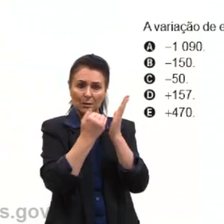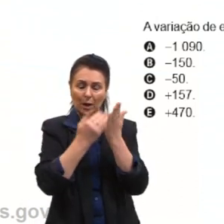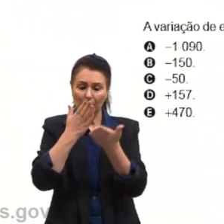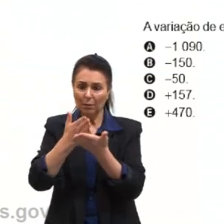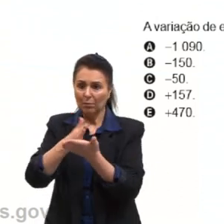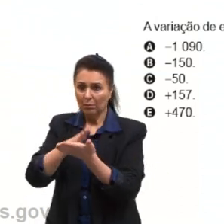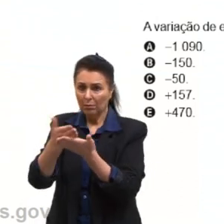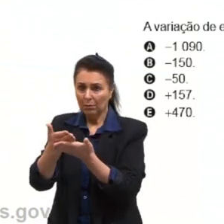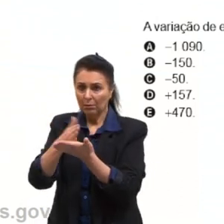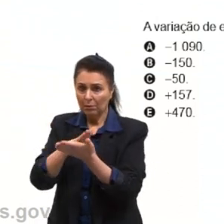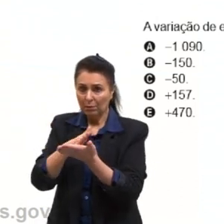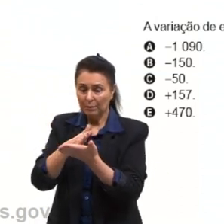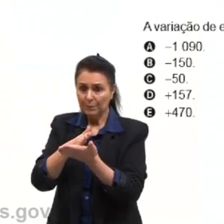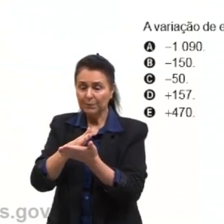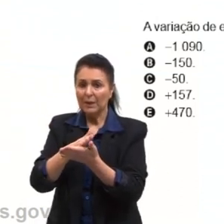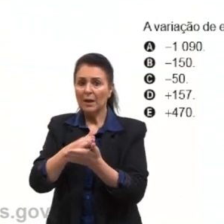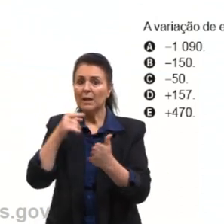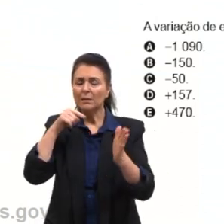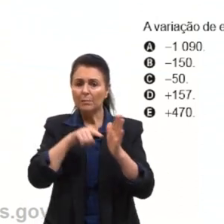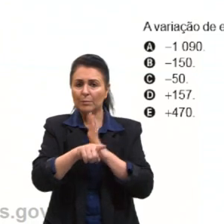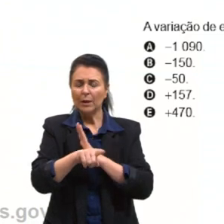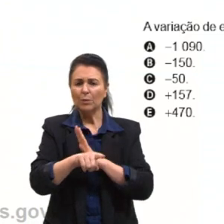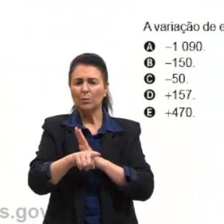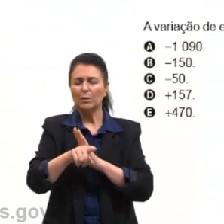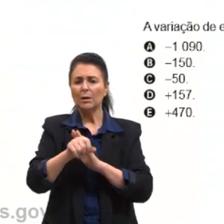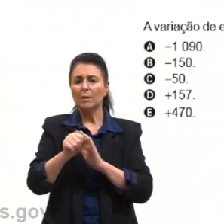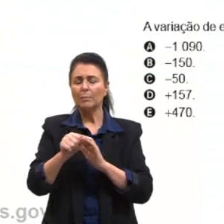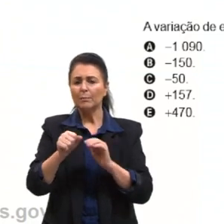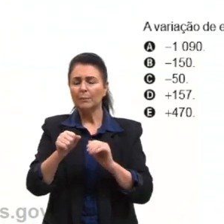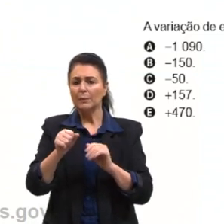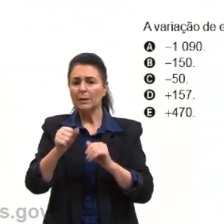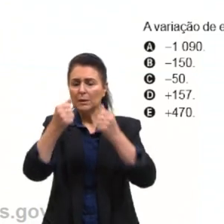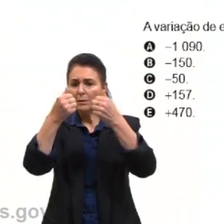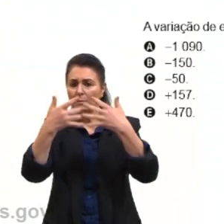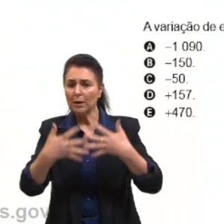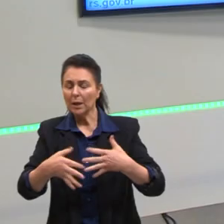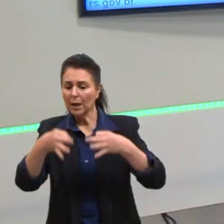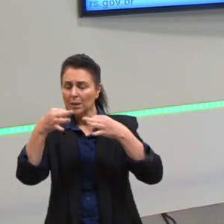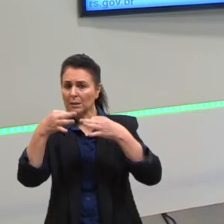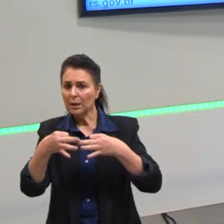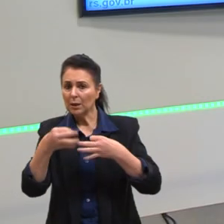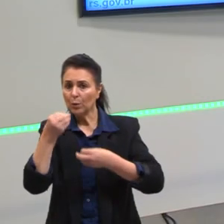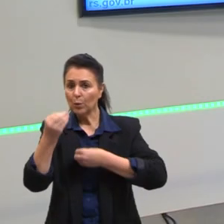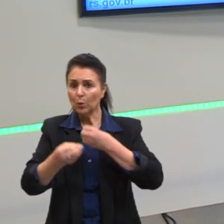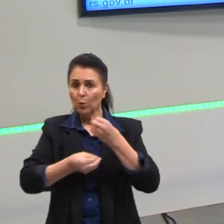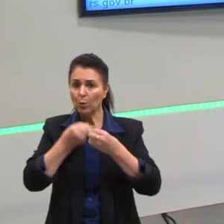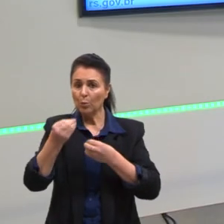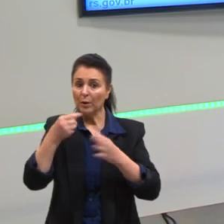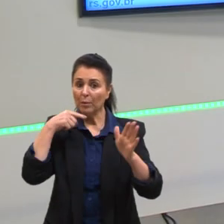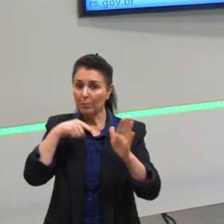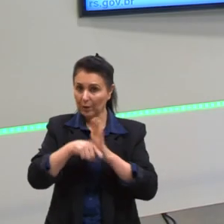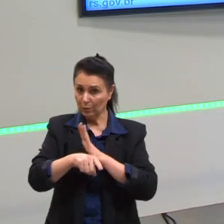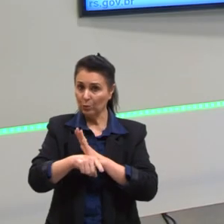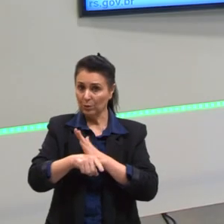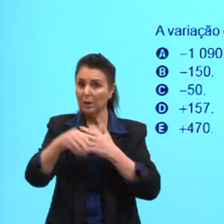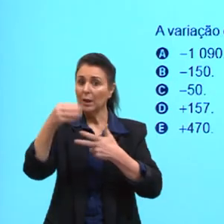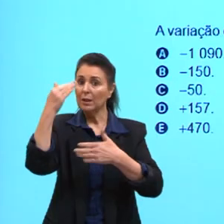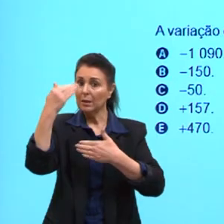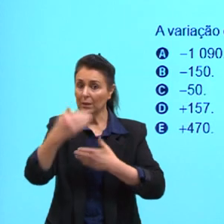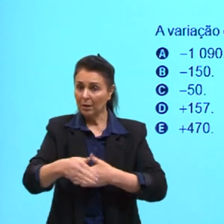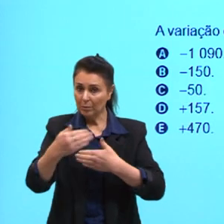equações intermediárias e essa questão 87 explica direitinho aí como que vai ser cobrado para vocês